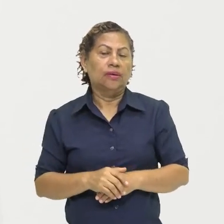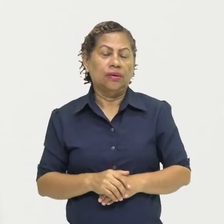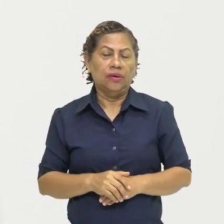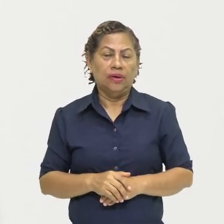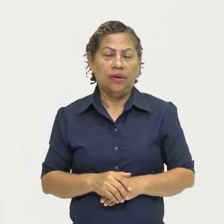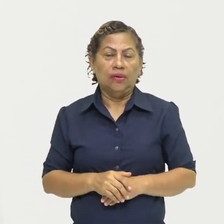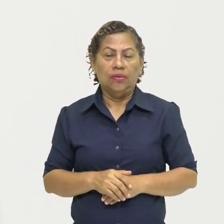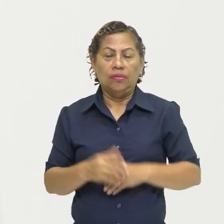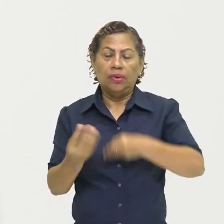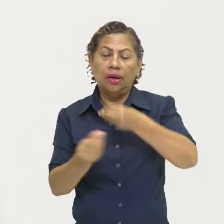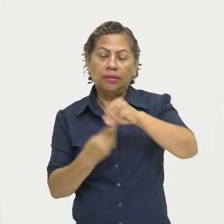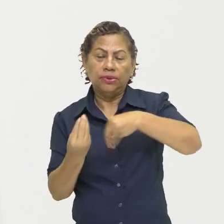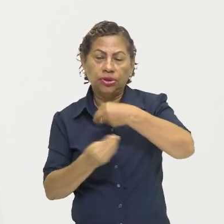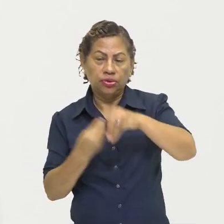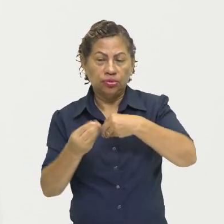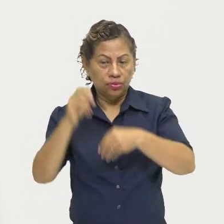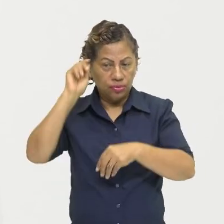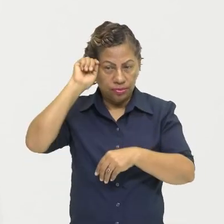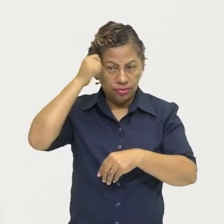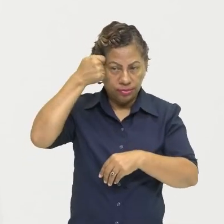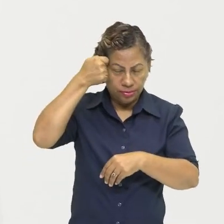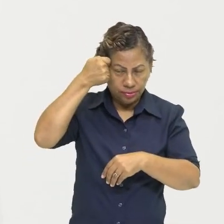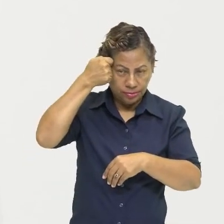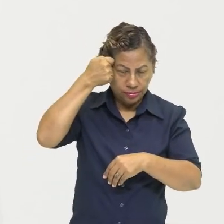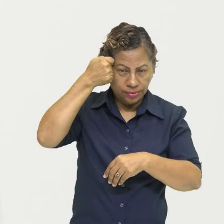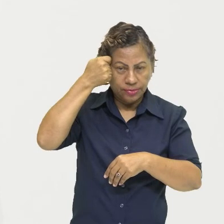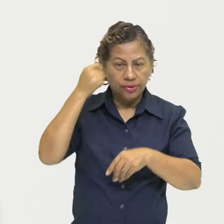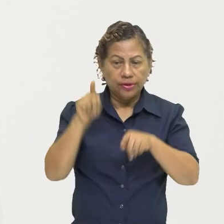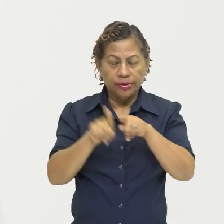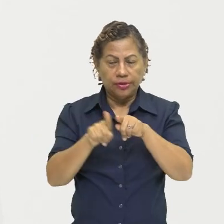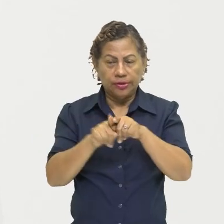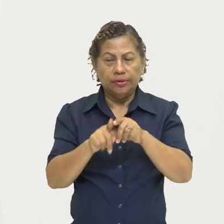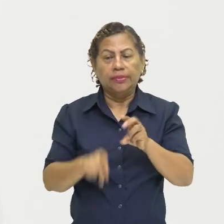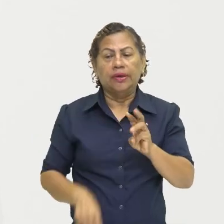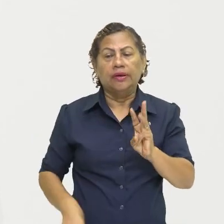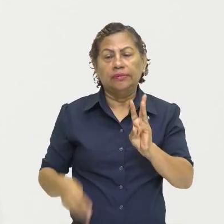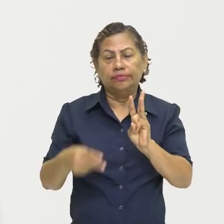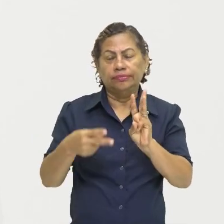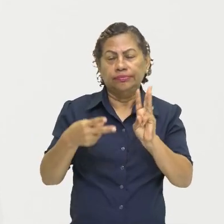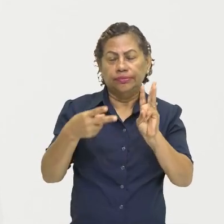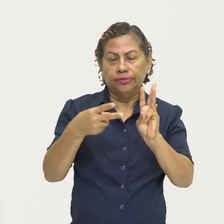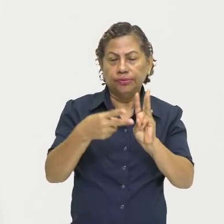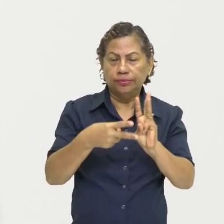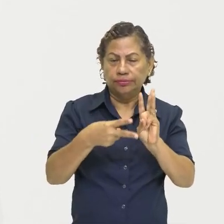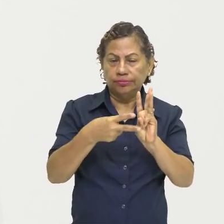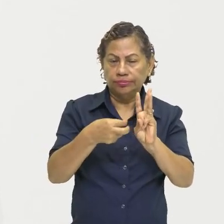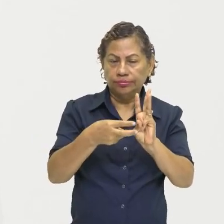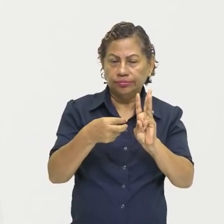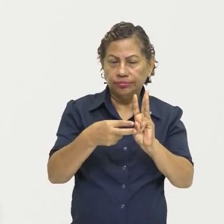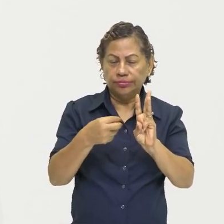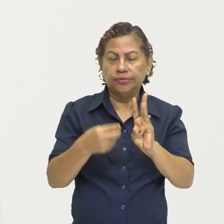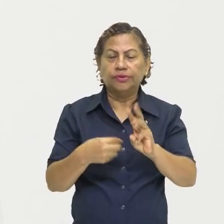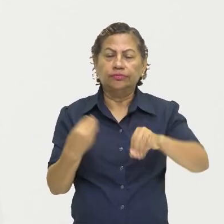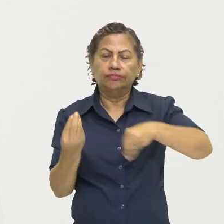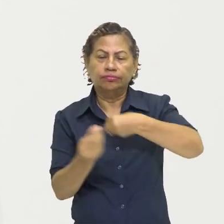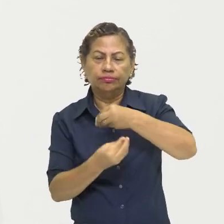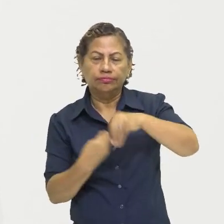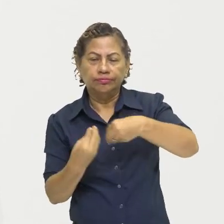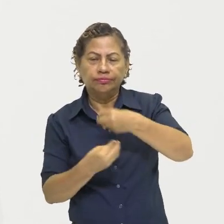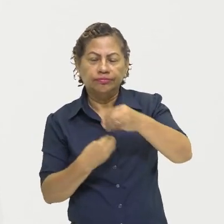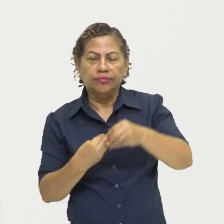Então ele coloca nessa expressão herói da nossa gente. Então aí por retratar a partir dos traços múltiplos